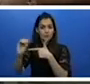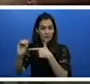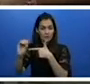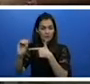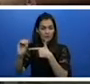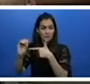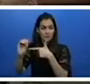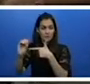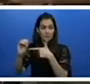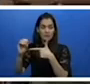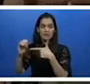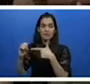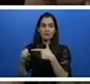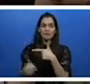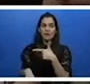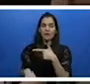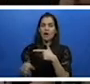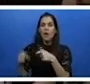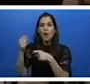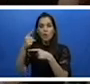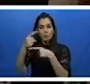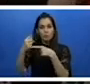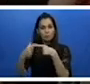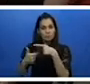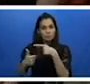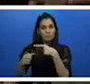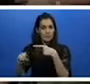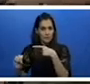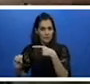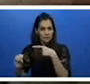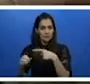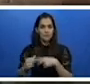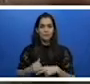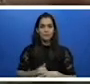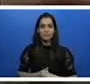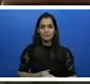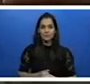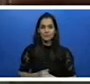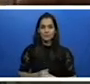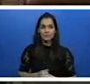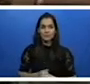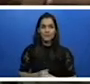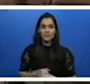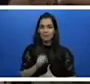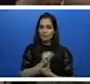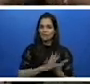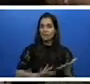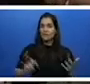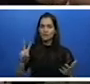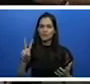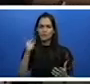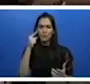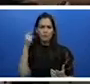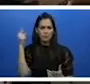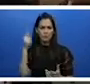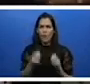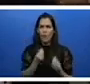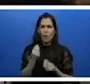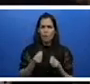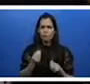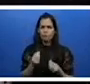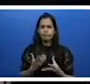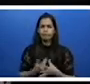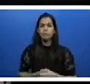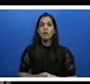fracionária, a representação decimal, que nós já vimos. Vamos lá para a atividade 2? Vamos completar